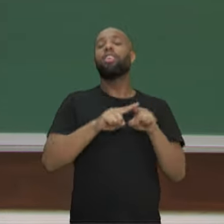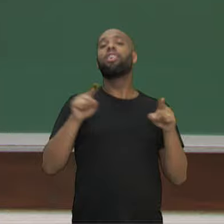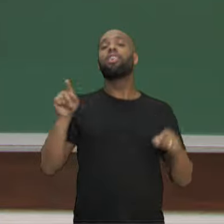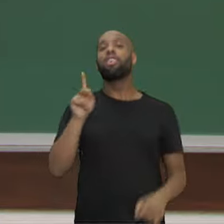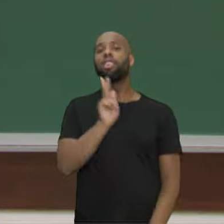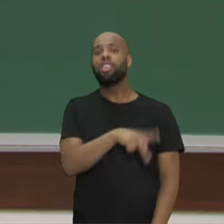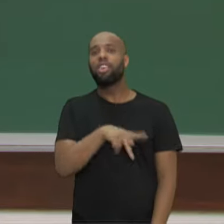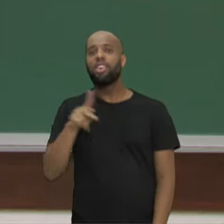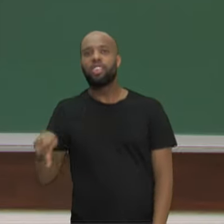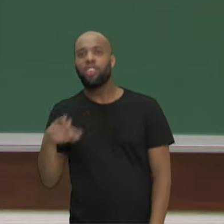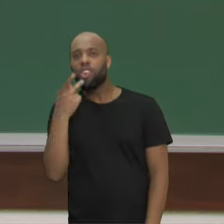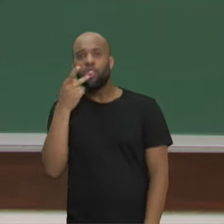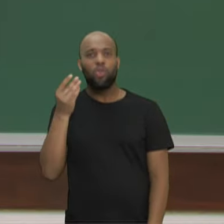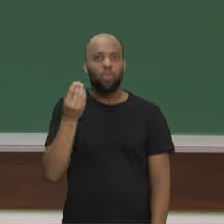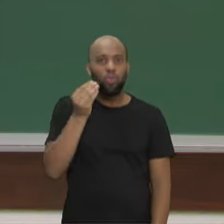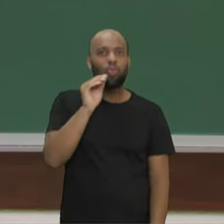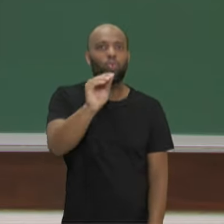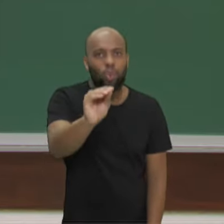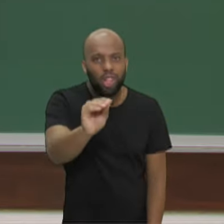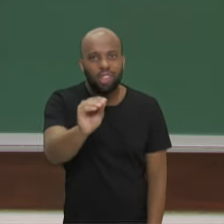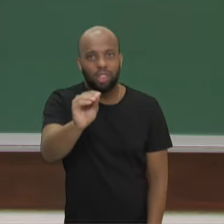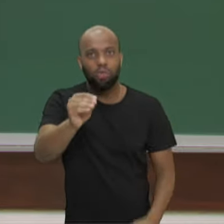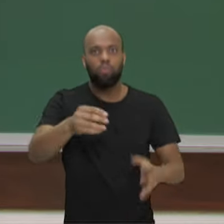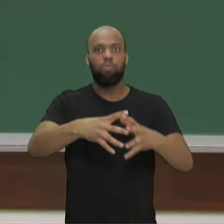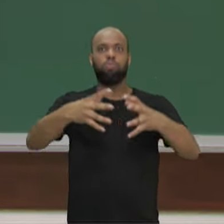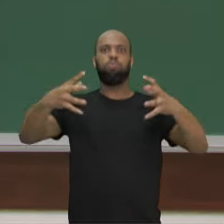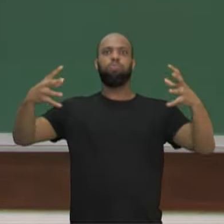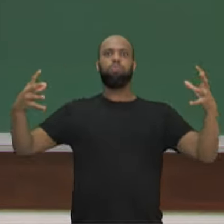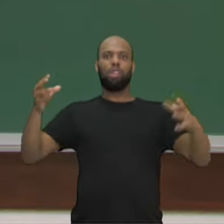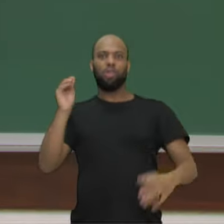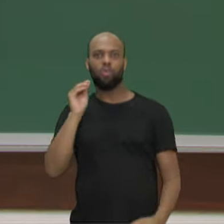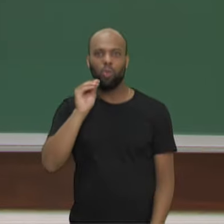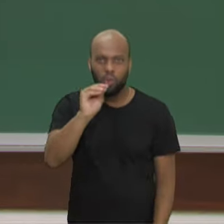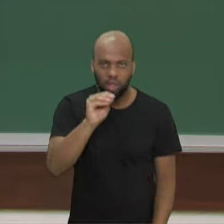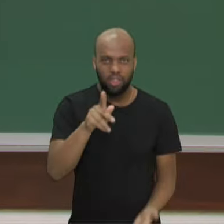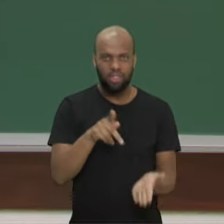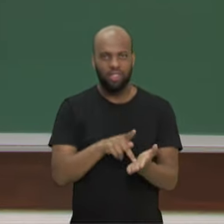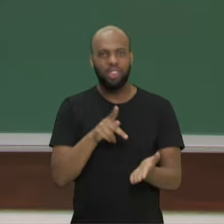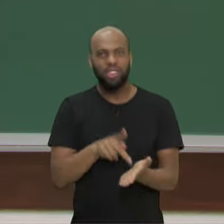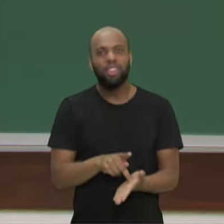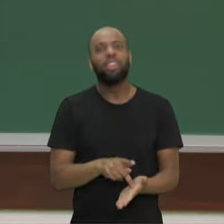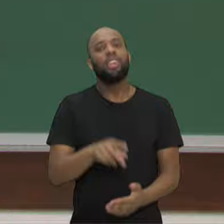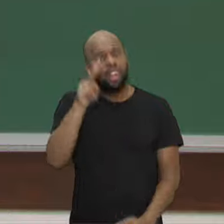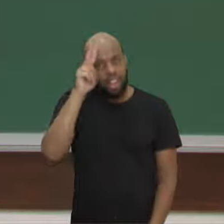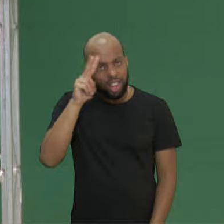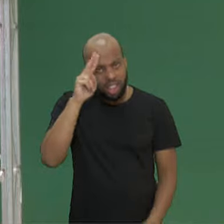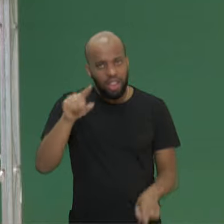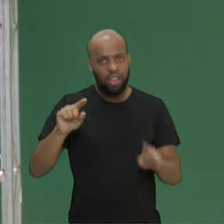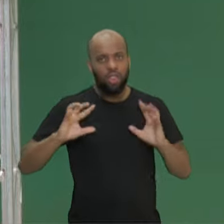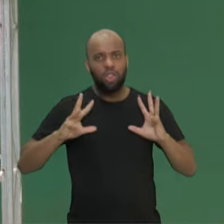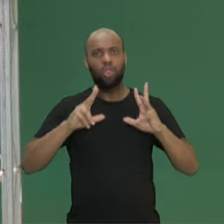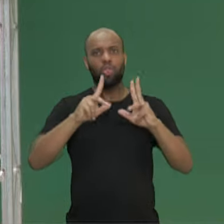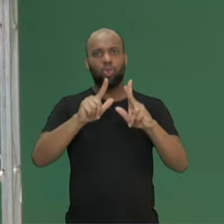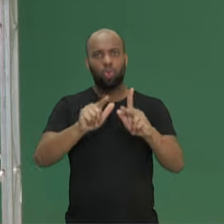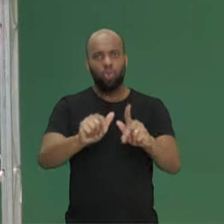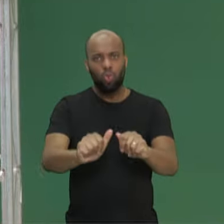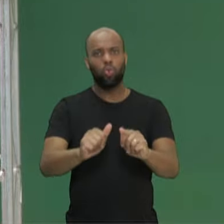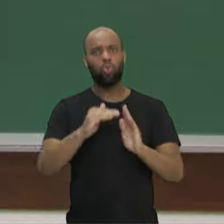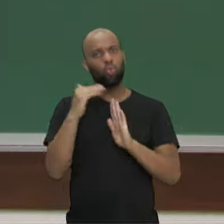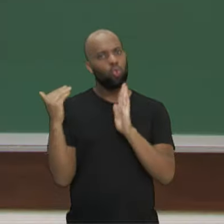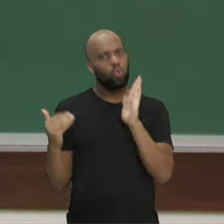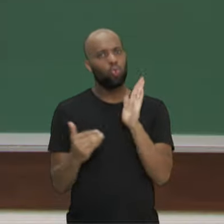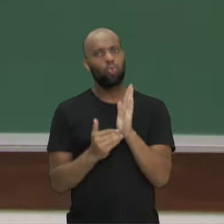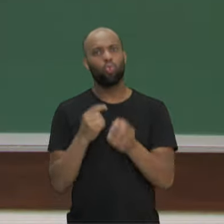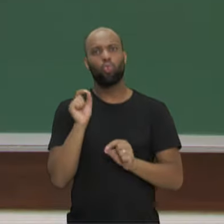Rutineia mandou um beijo do tamanho do mundo para vocês, não é mesmo? E lembrem de tudo que nós vimos aqui